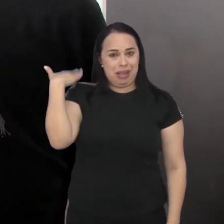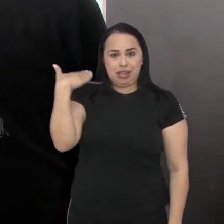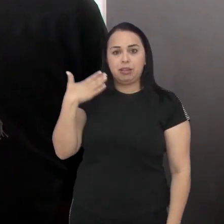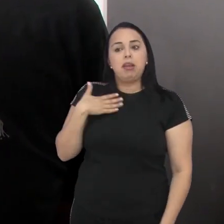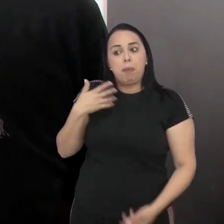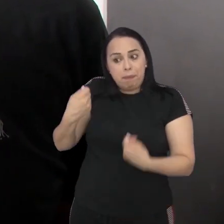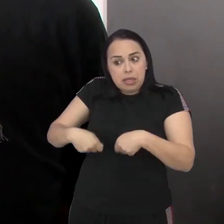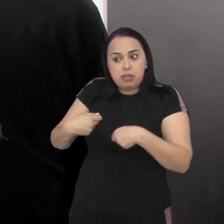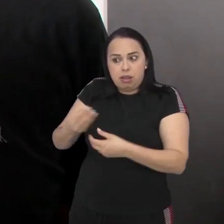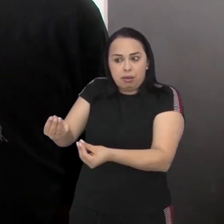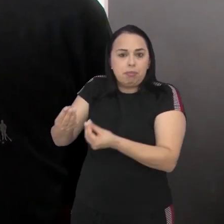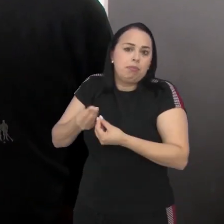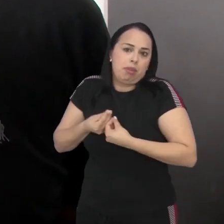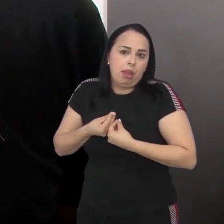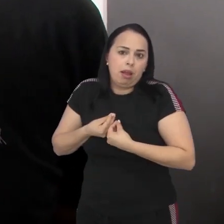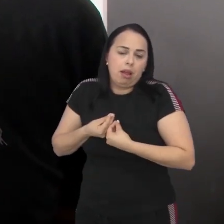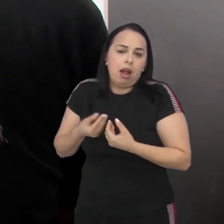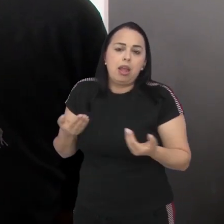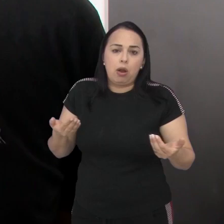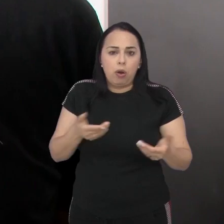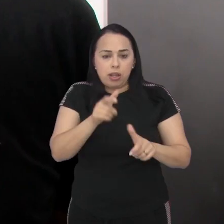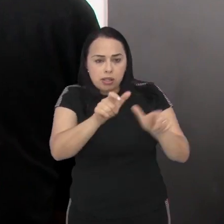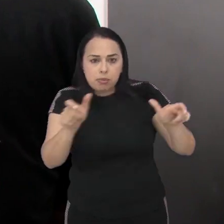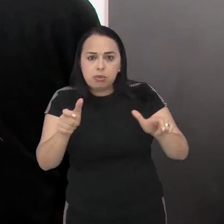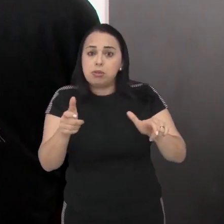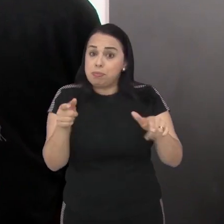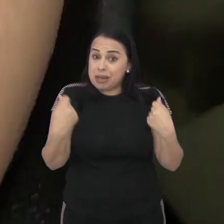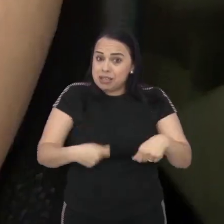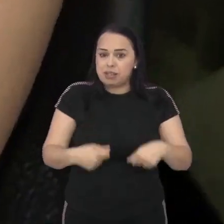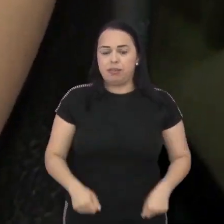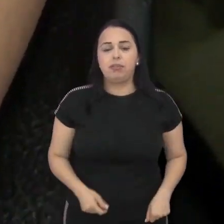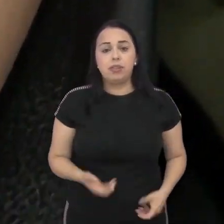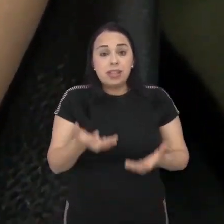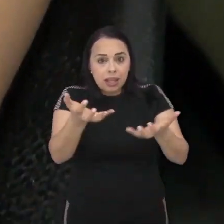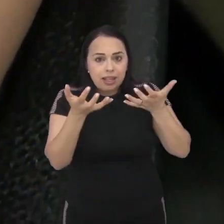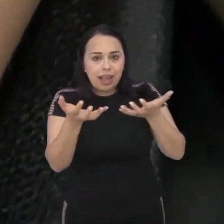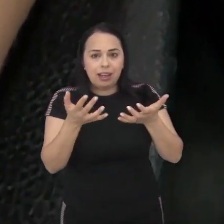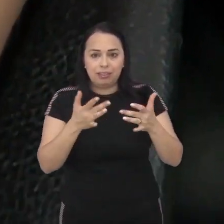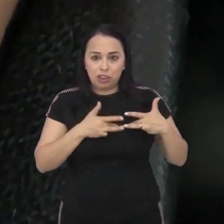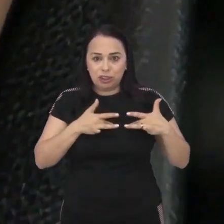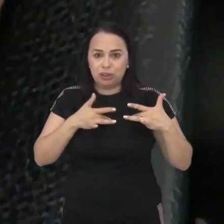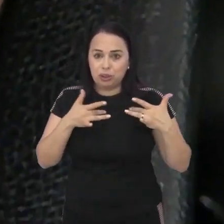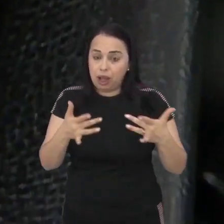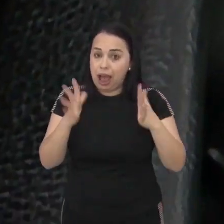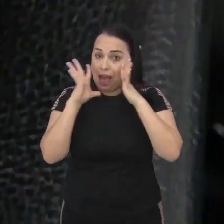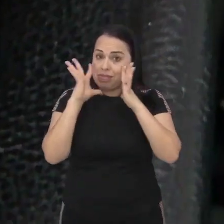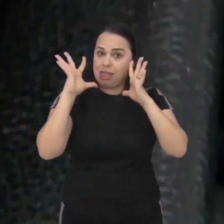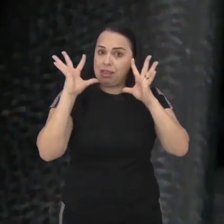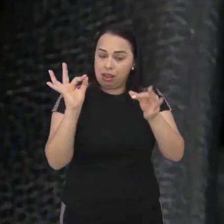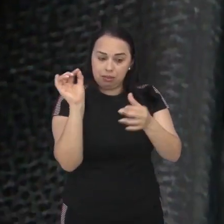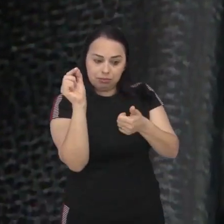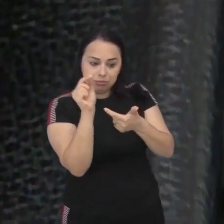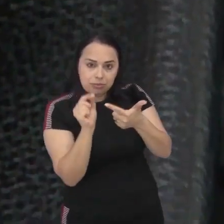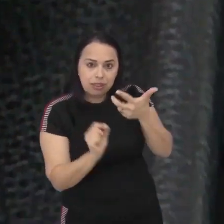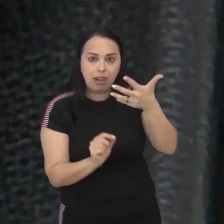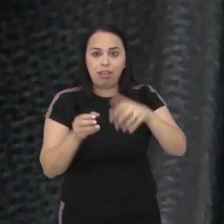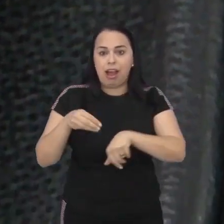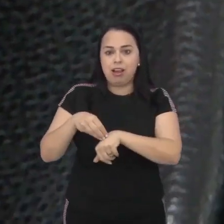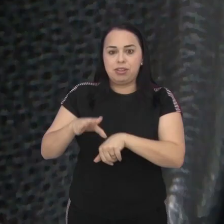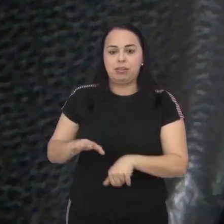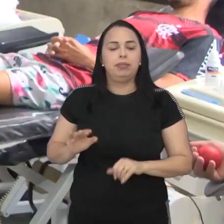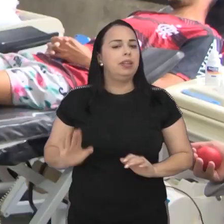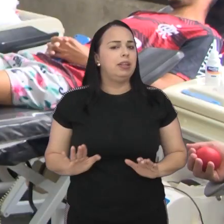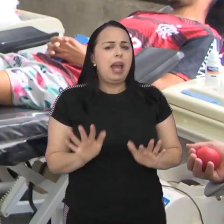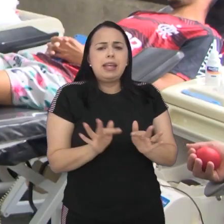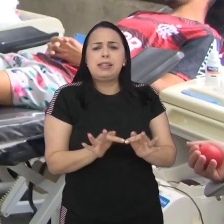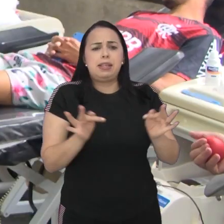eu precisei, muitas pessoas aí estão precisando agora, né? E se você quer se tornar um doador, preste atenção nas